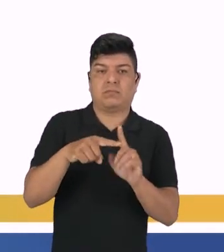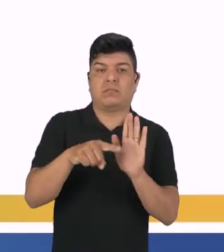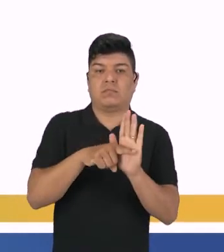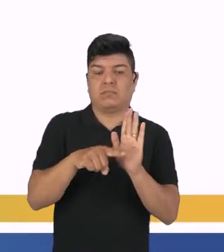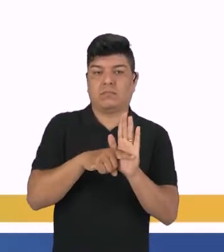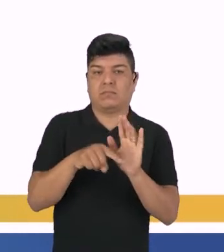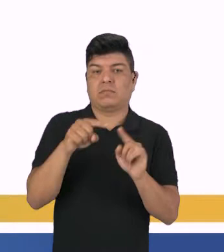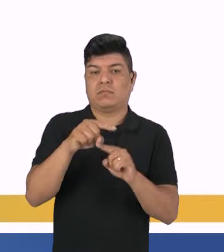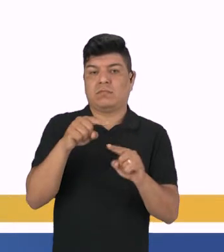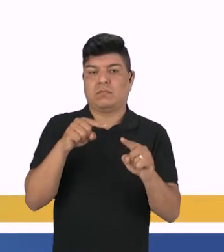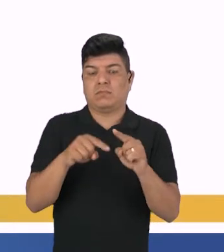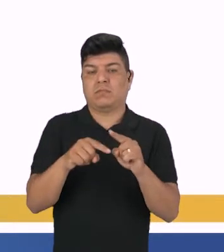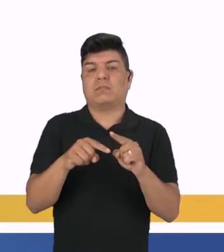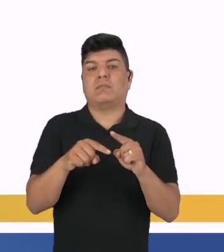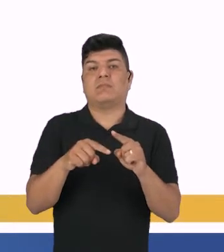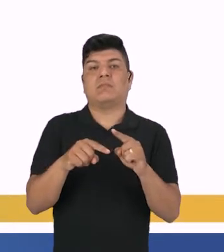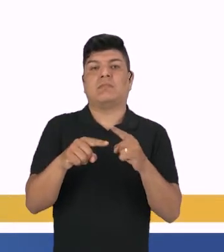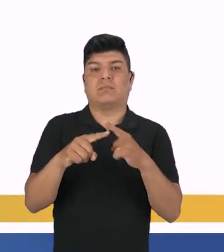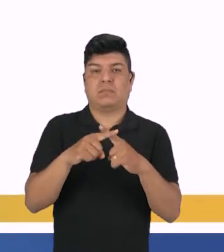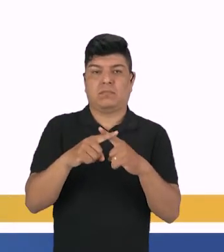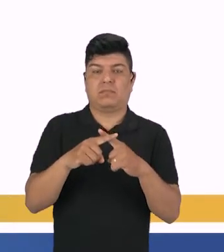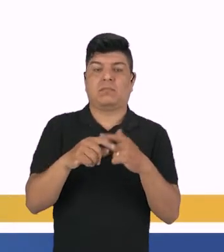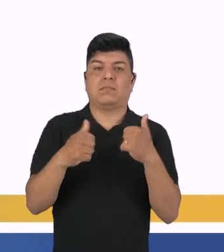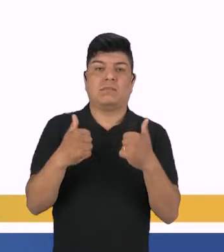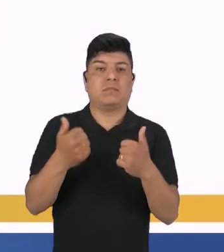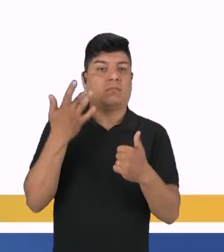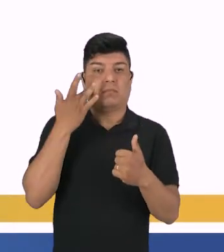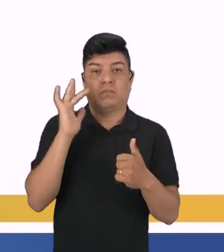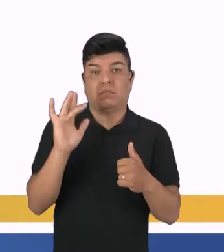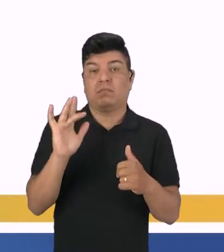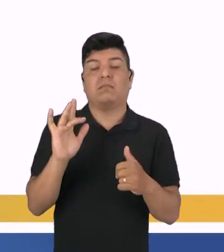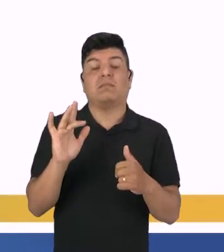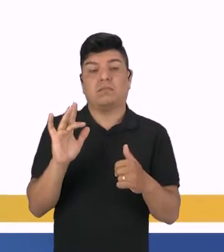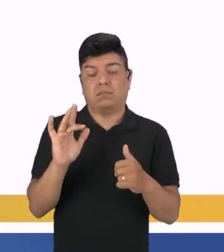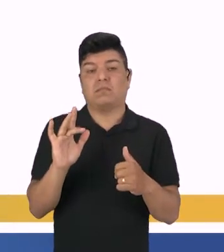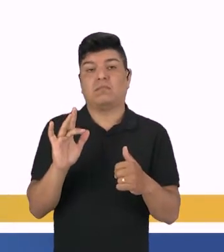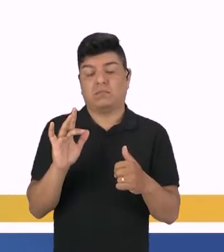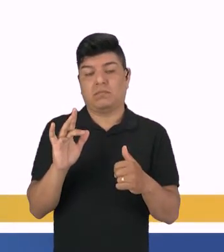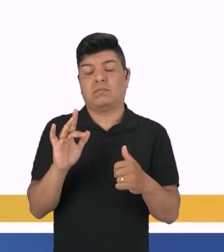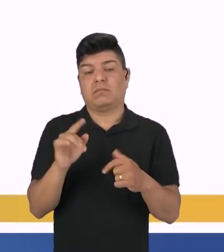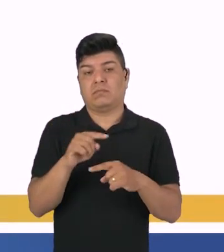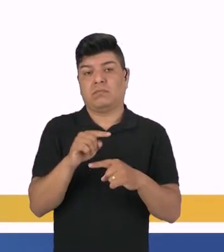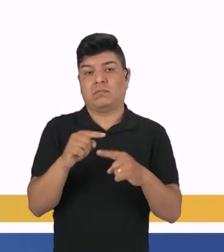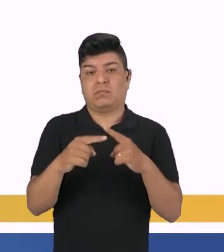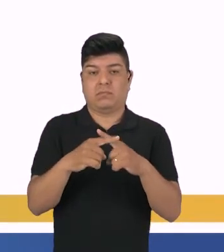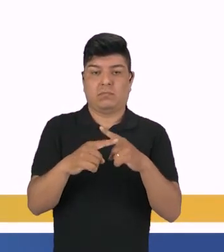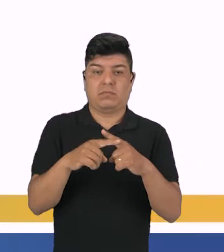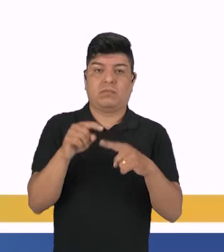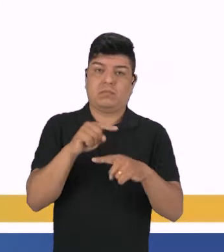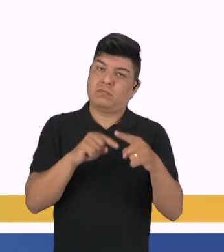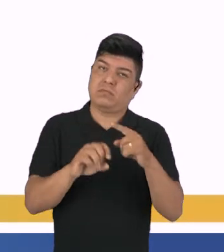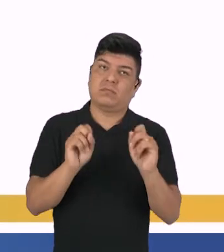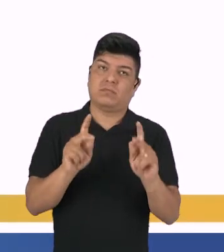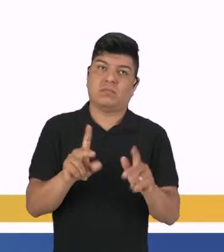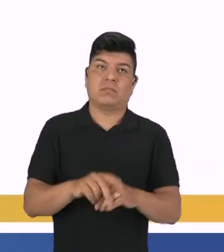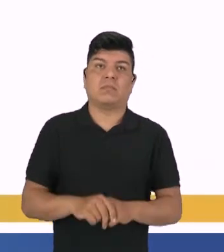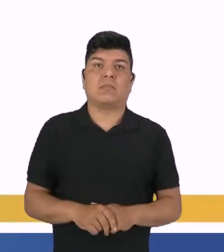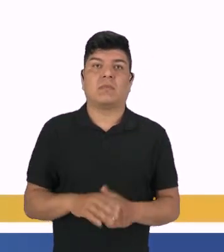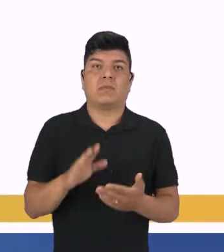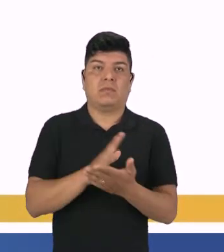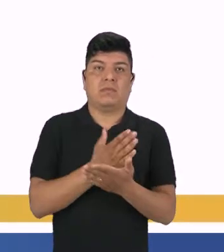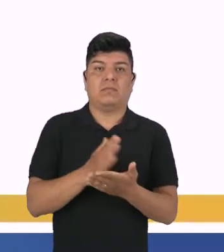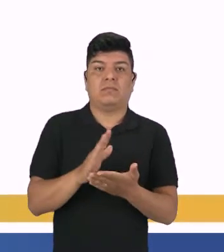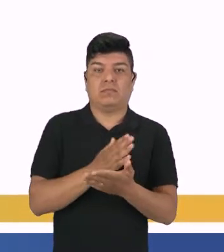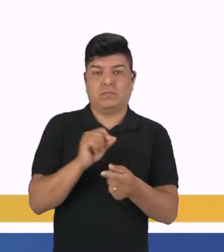subtração e da multiplicação, senão não conseguiremos resolver essa operação de divisão. Então, vamos resolver